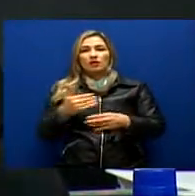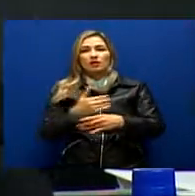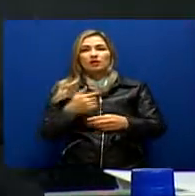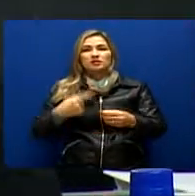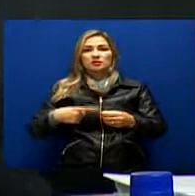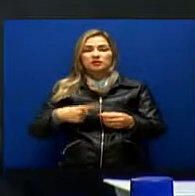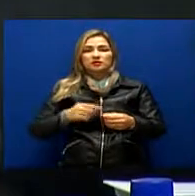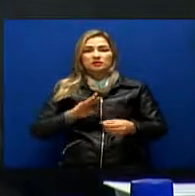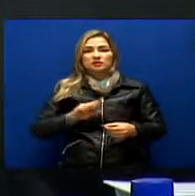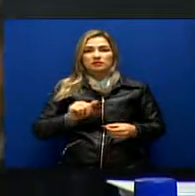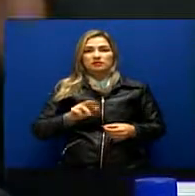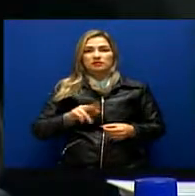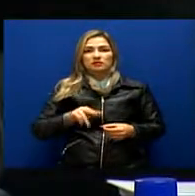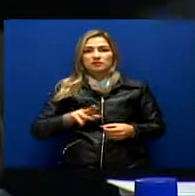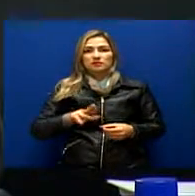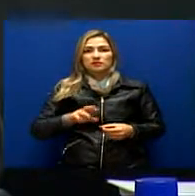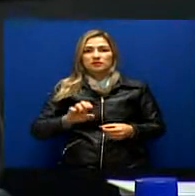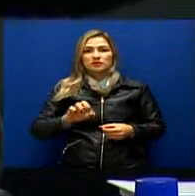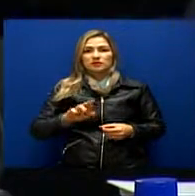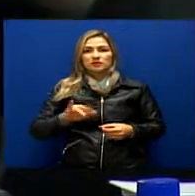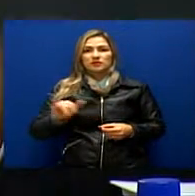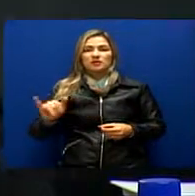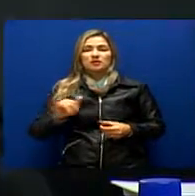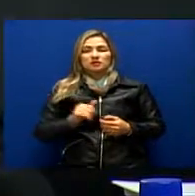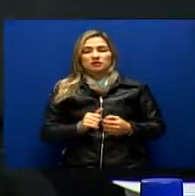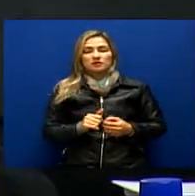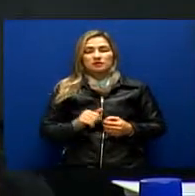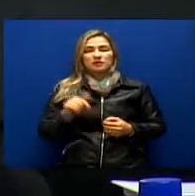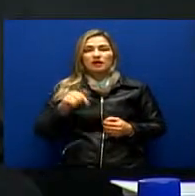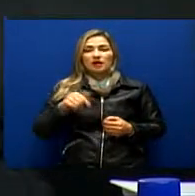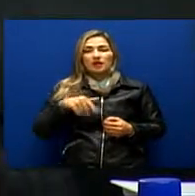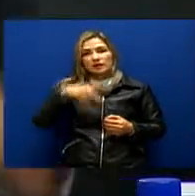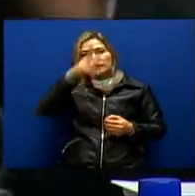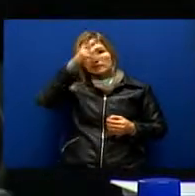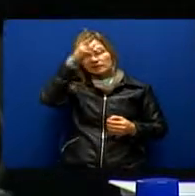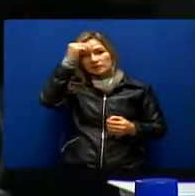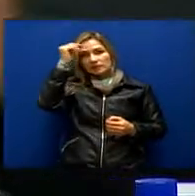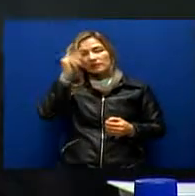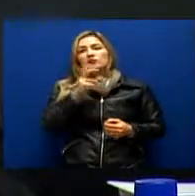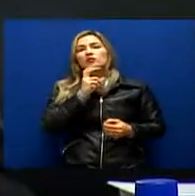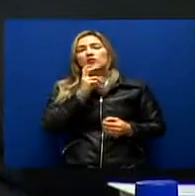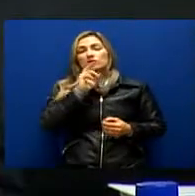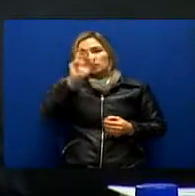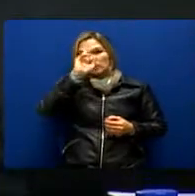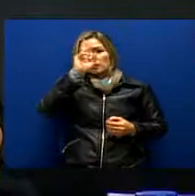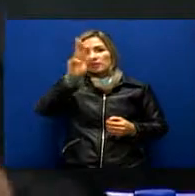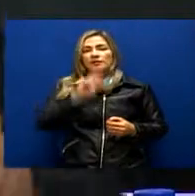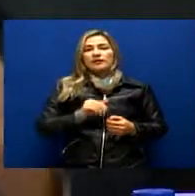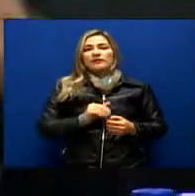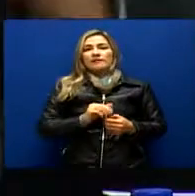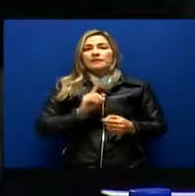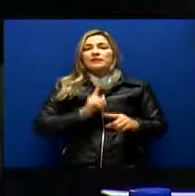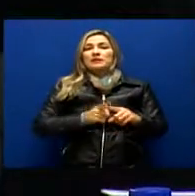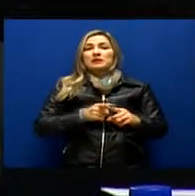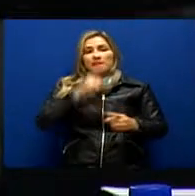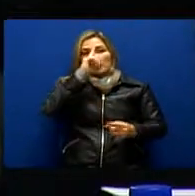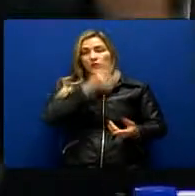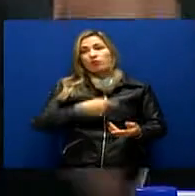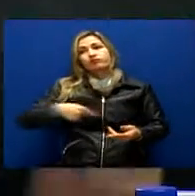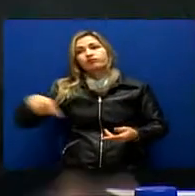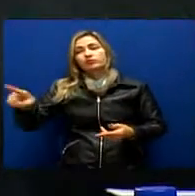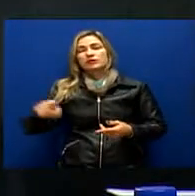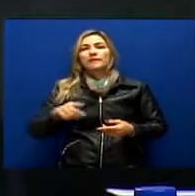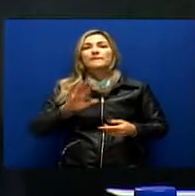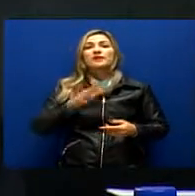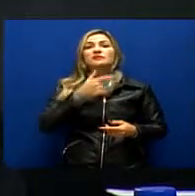Então a responsabilidade, a partir do momento que manda, é nossa aqui do nosso município. Se mandou lá porque não tem aqui, só que o rapaz faleceu